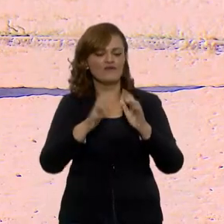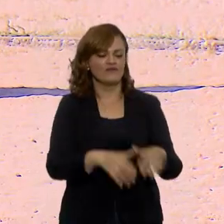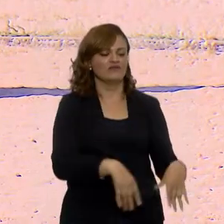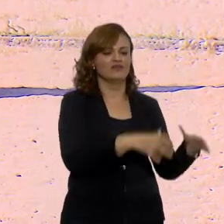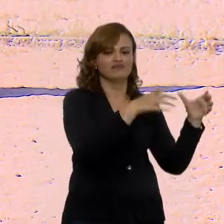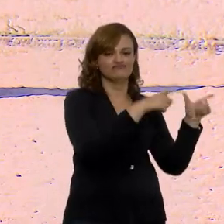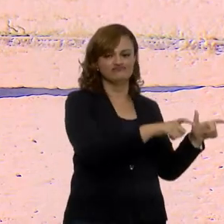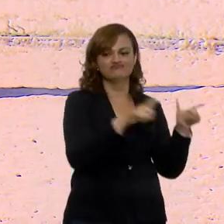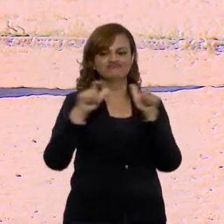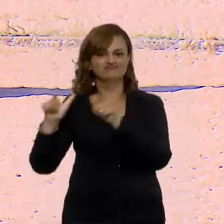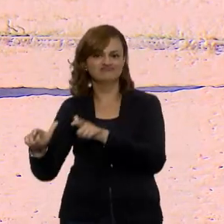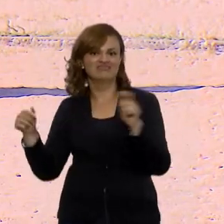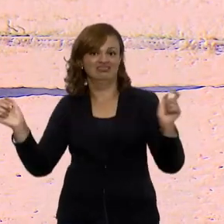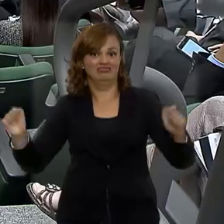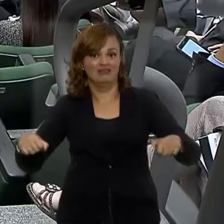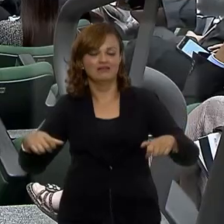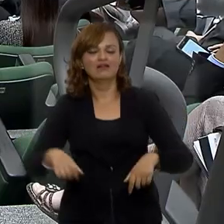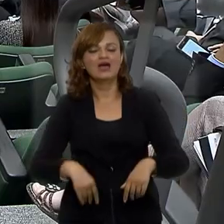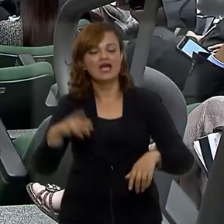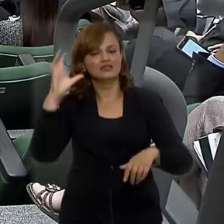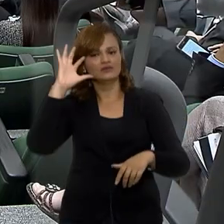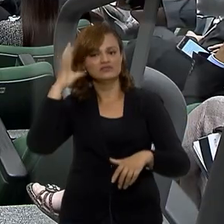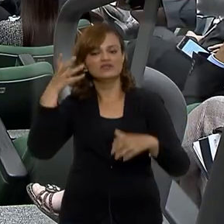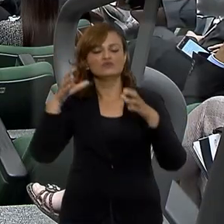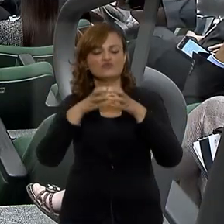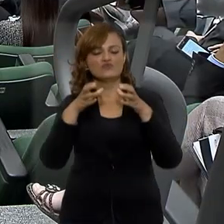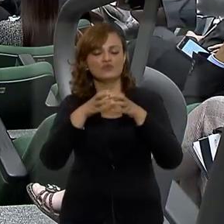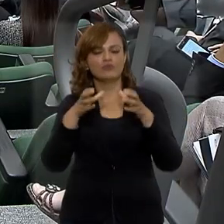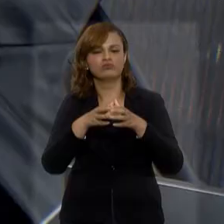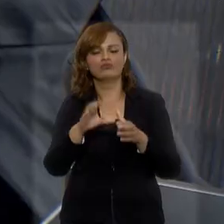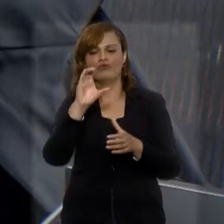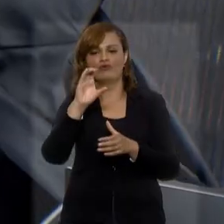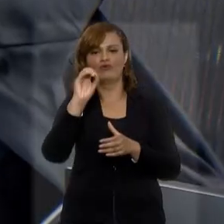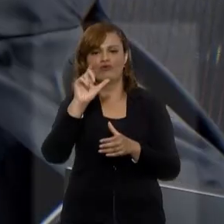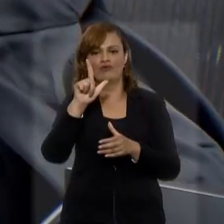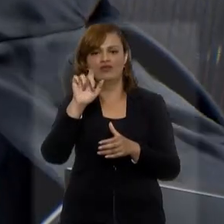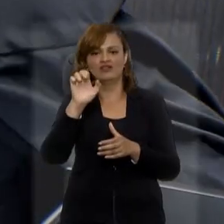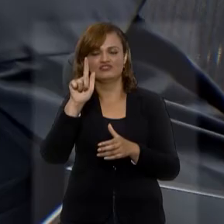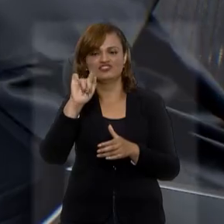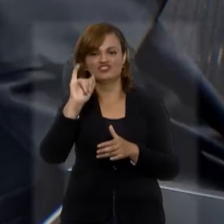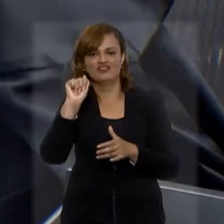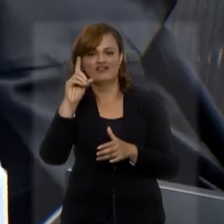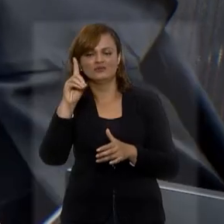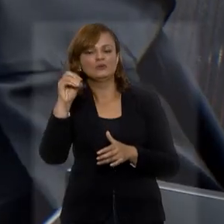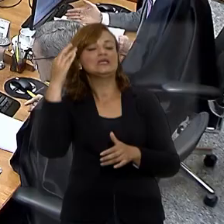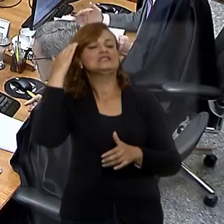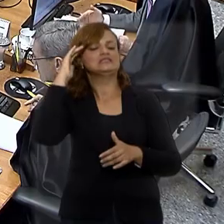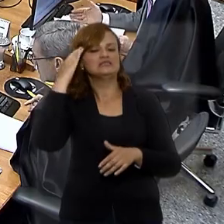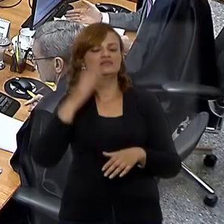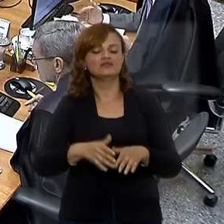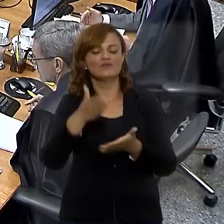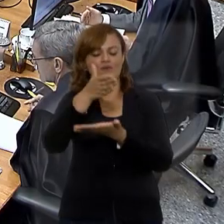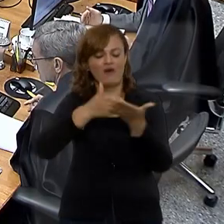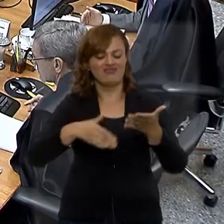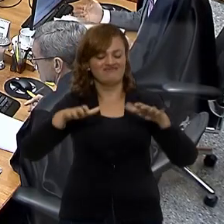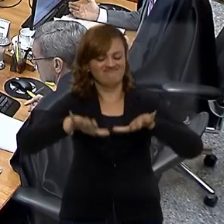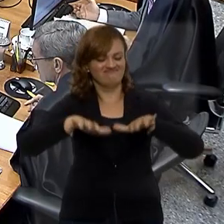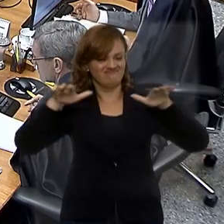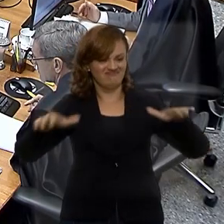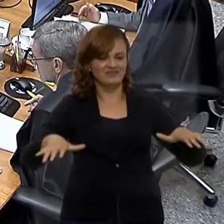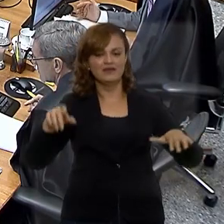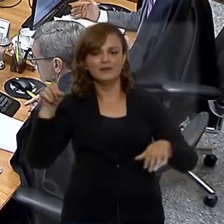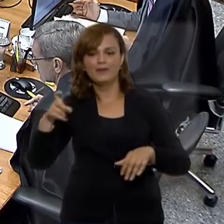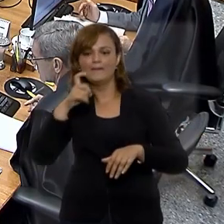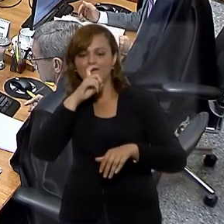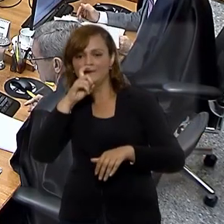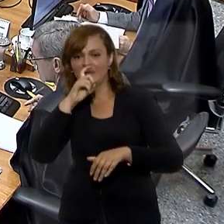com ambos os pais. Em uma decisão da terceira turma, o colegiado reafirmou esse entendimento, concedendo a guarda compartilhada para